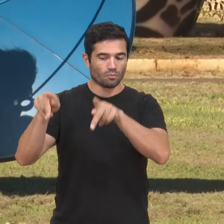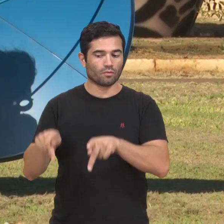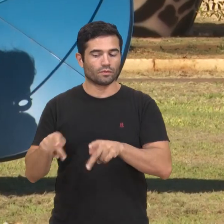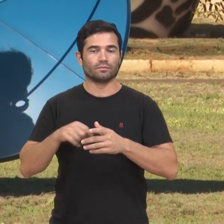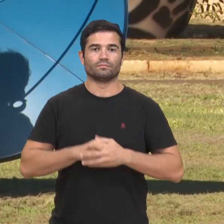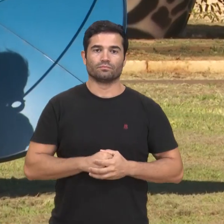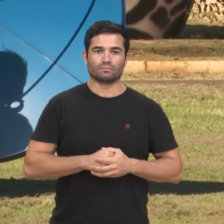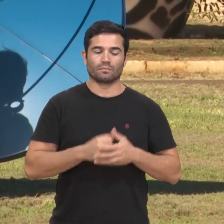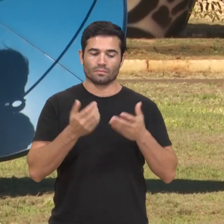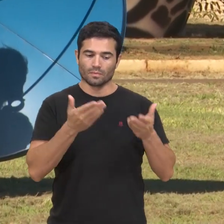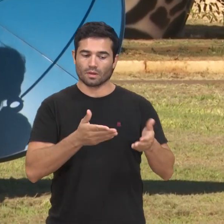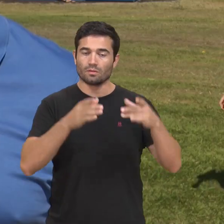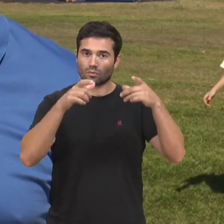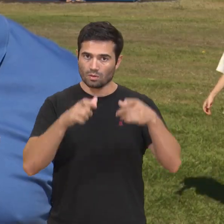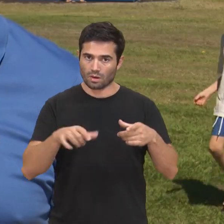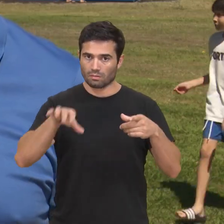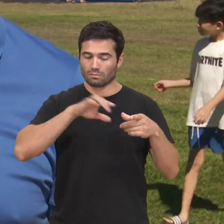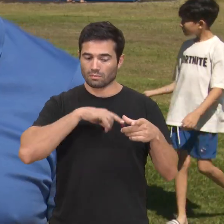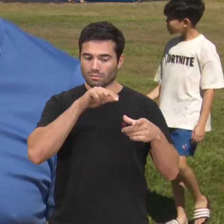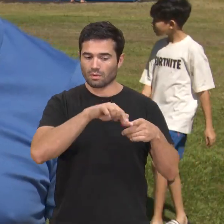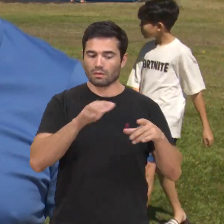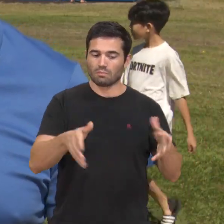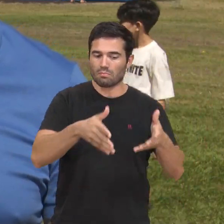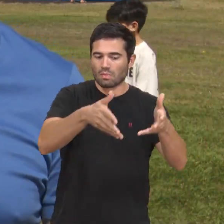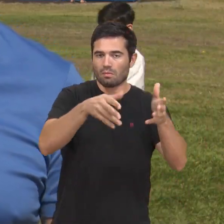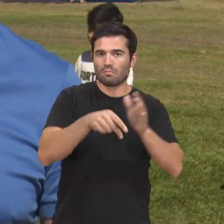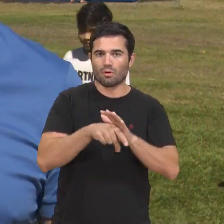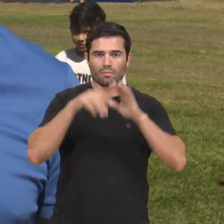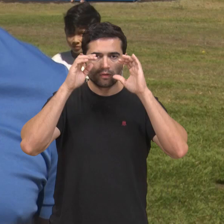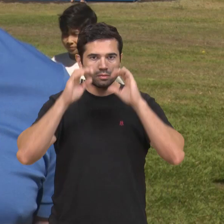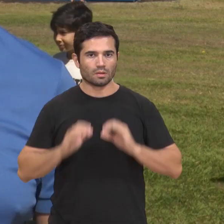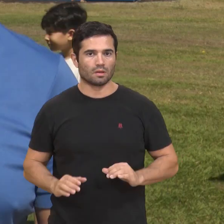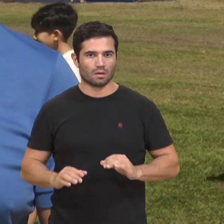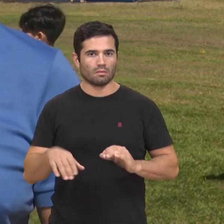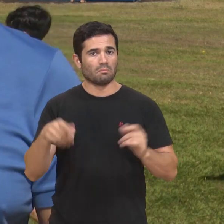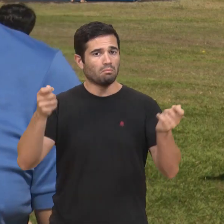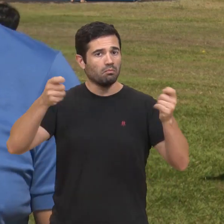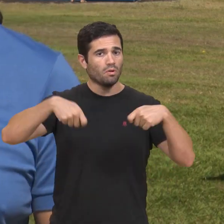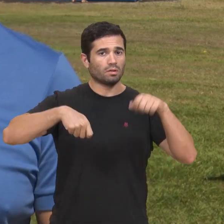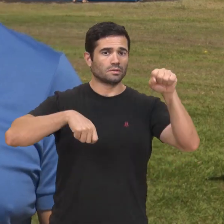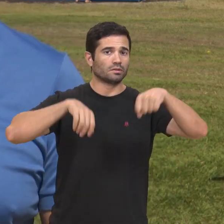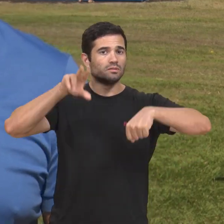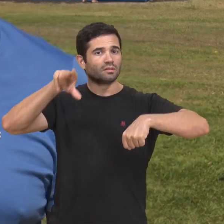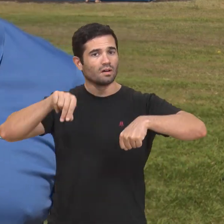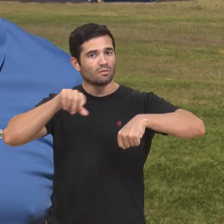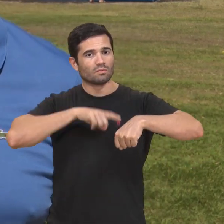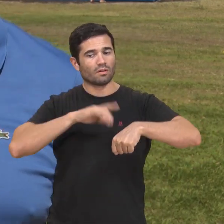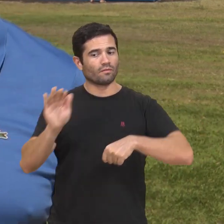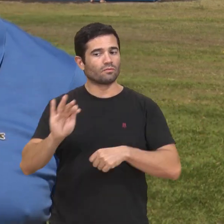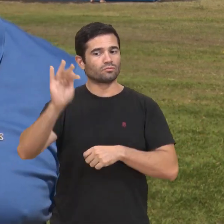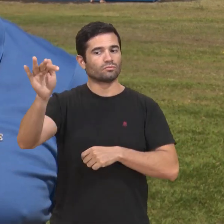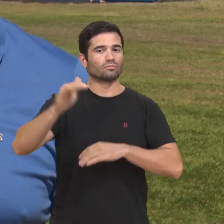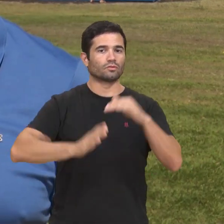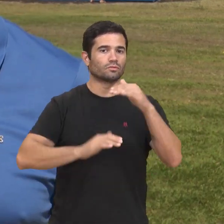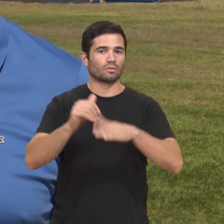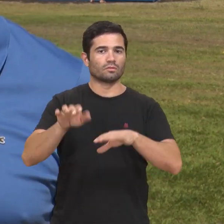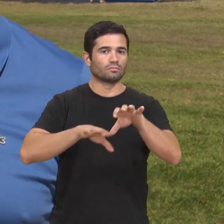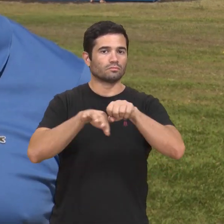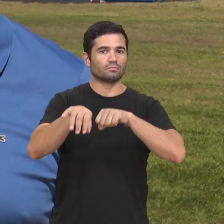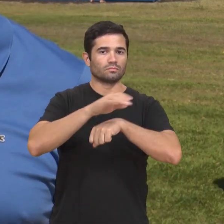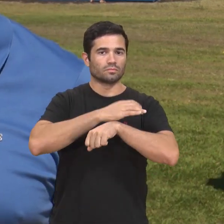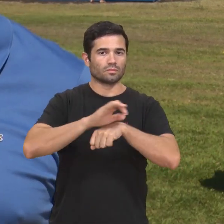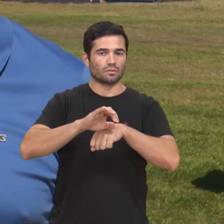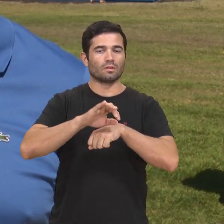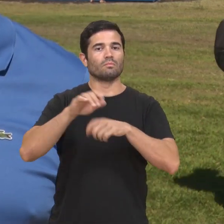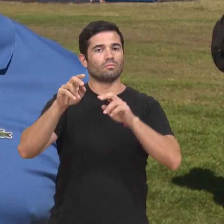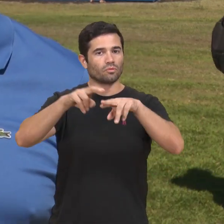ciência e a população. Esse espaço que a gente tem a construção dessa cidadania, desse que pode ser ou não futuro cientista, que eu vejo crianças, vejo